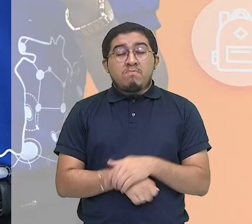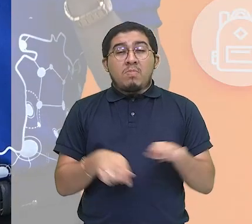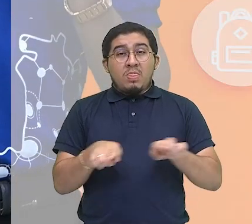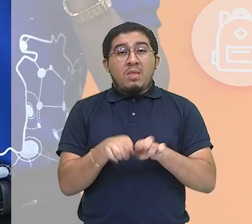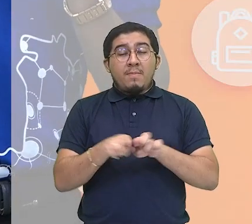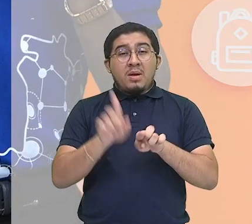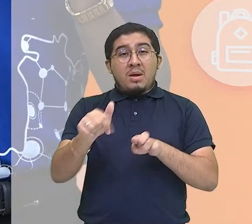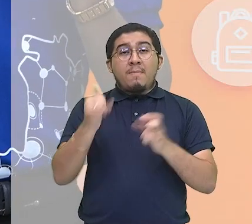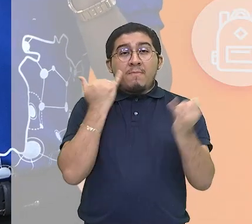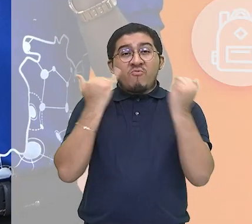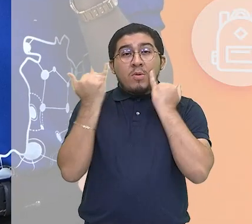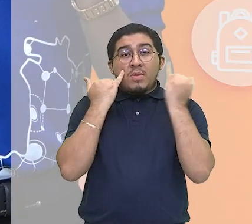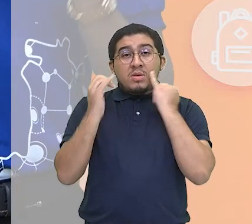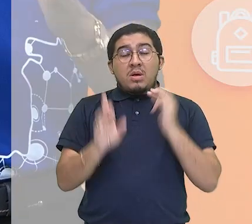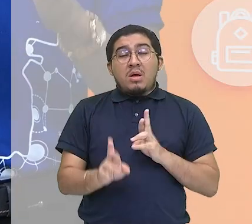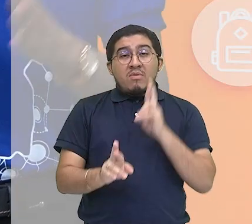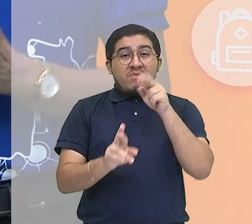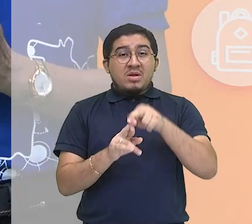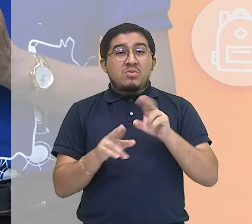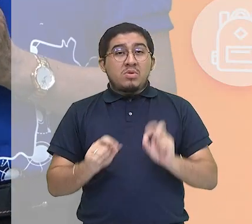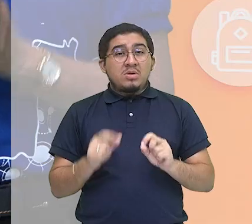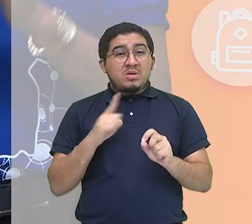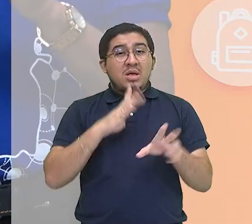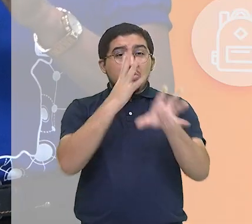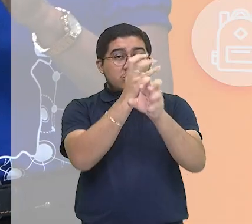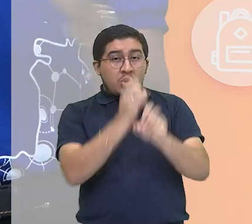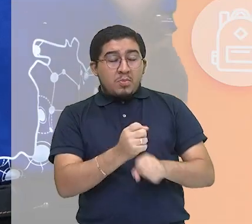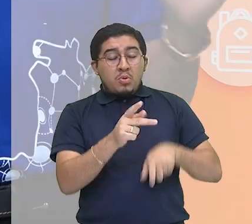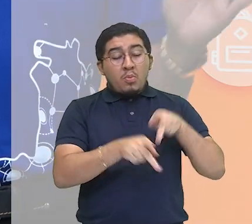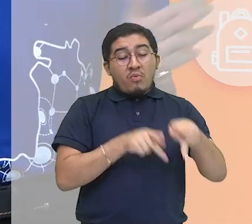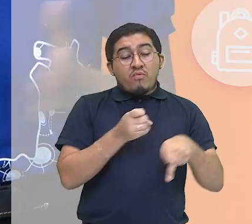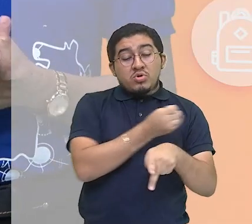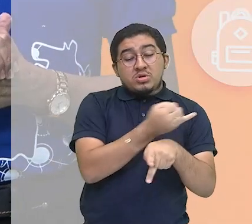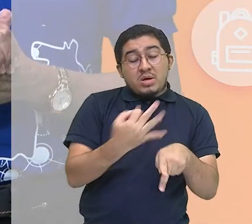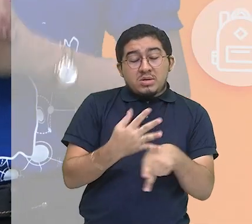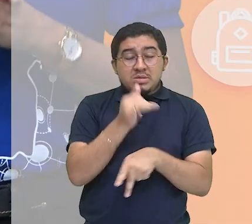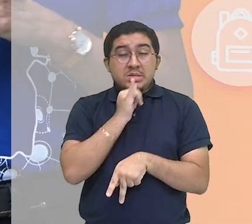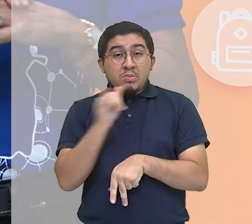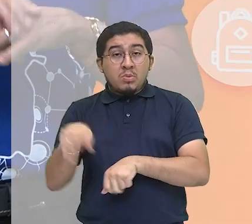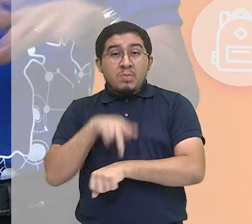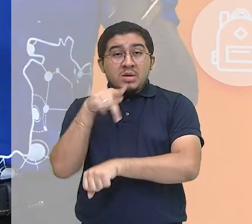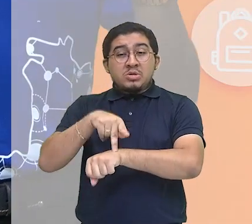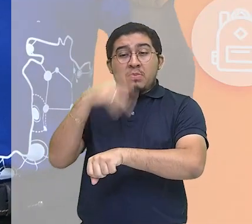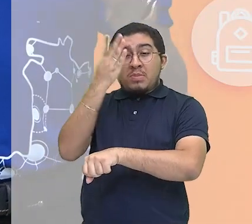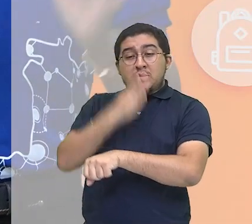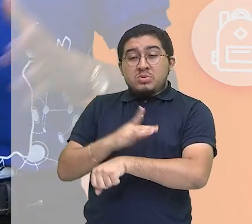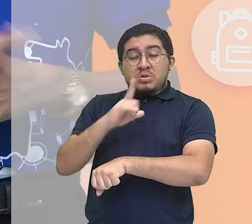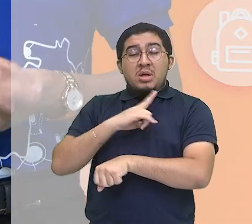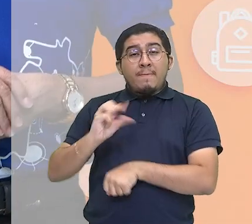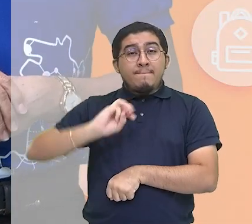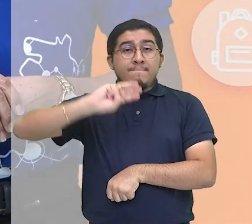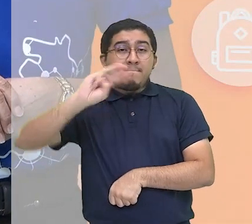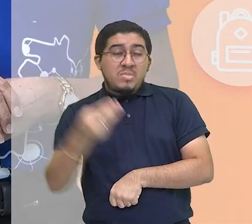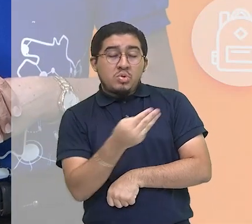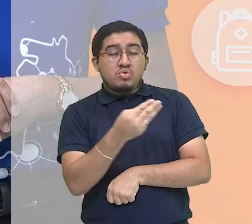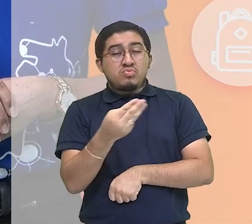informações, né? Qual é a soma da população? O Brasil, por exemplo, tem tantos milhões